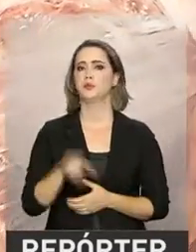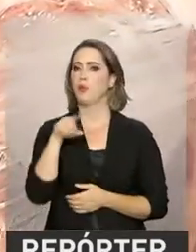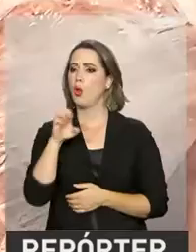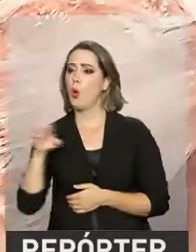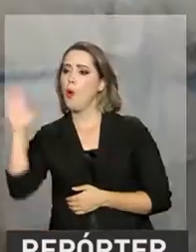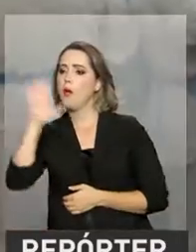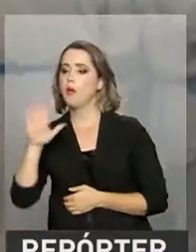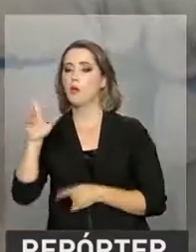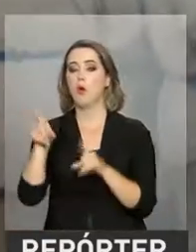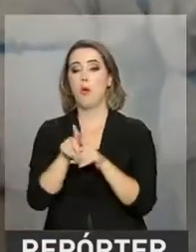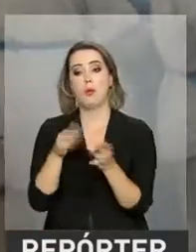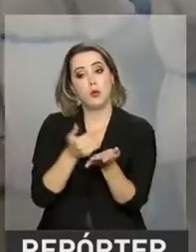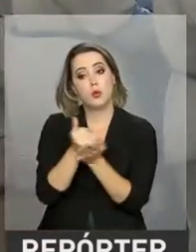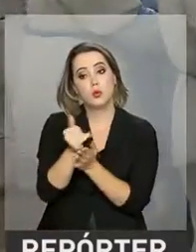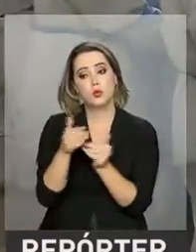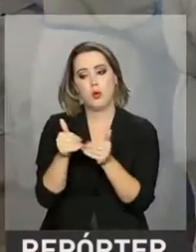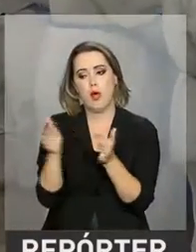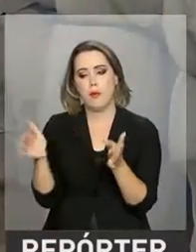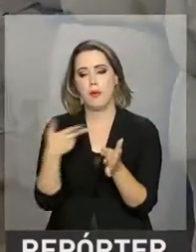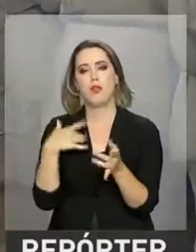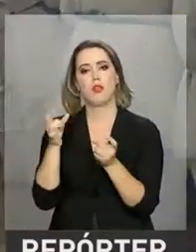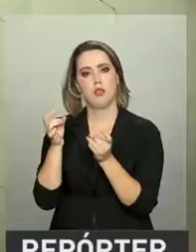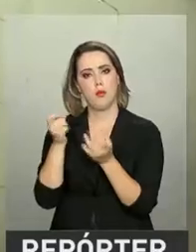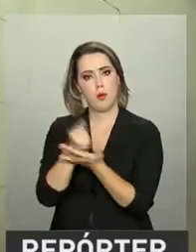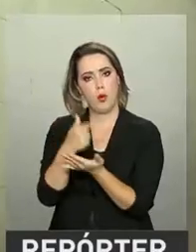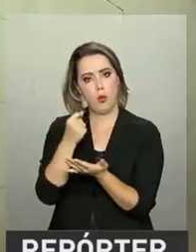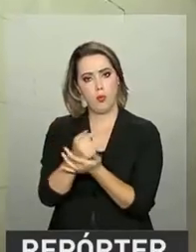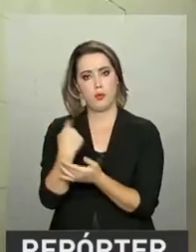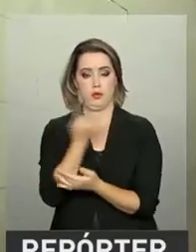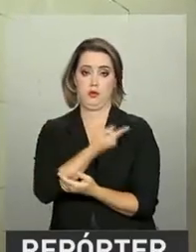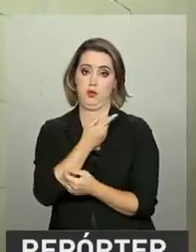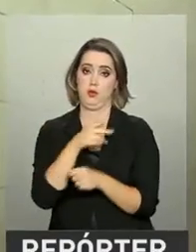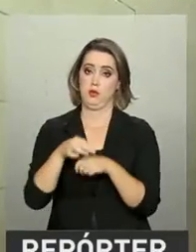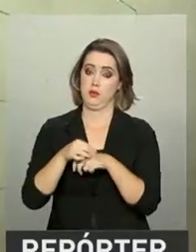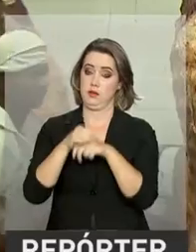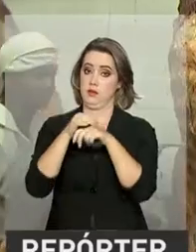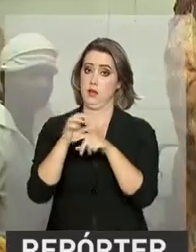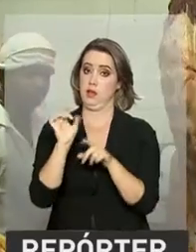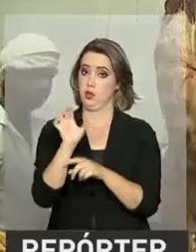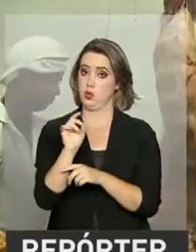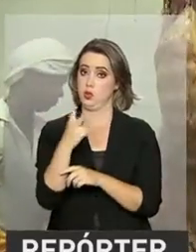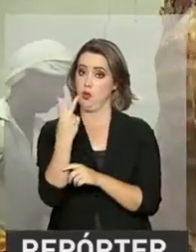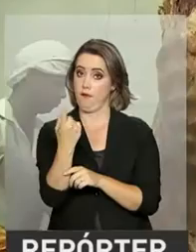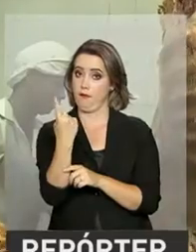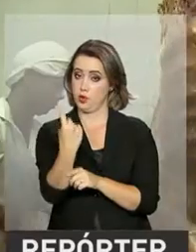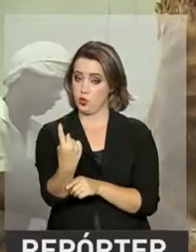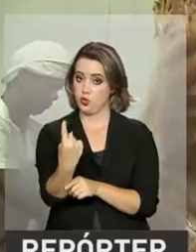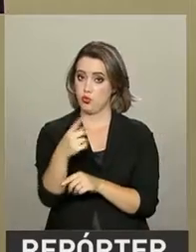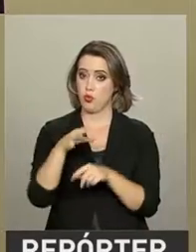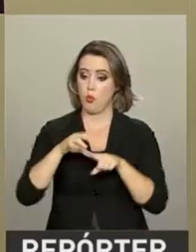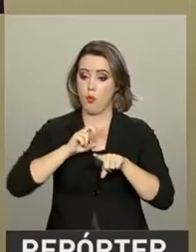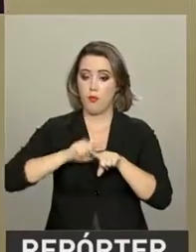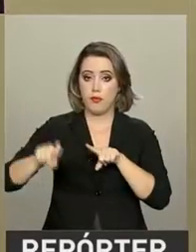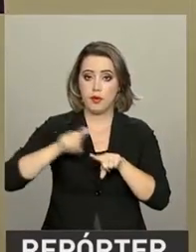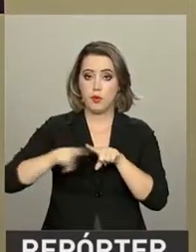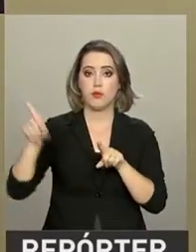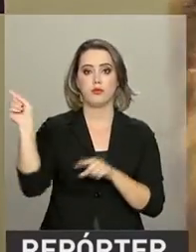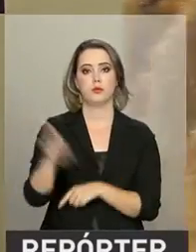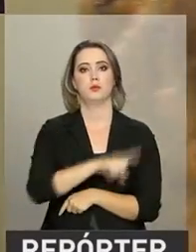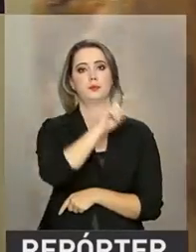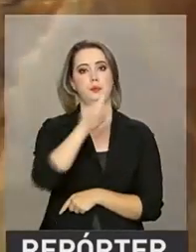aberto para as importações da carne nacional exceto dos 21 frigoríficos investigados pela polícia federal